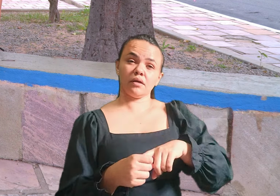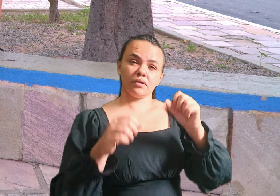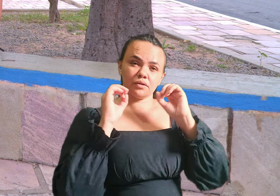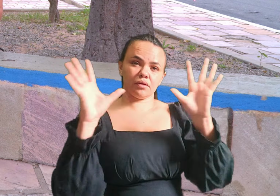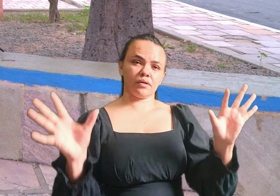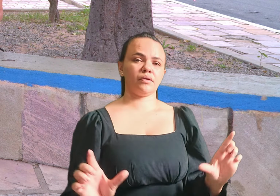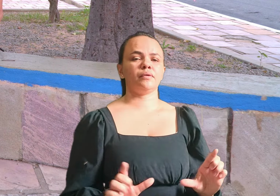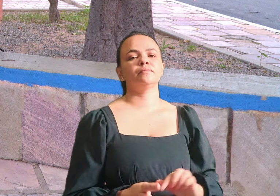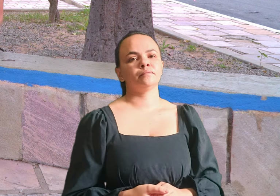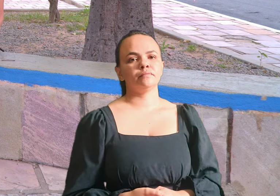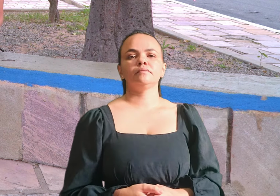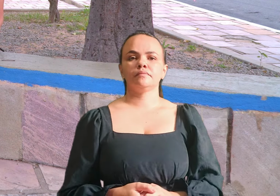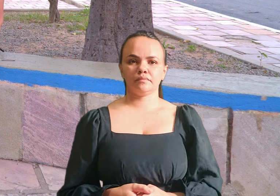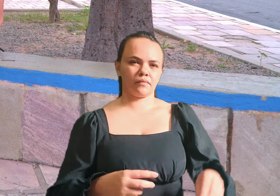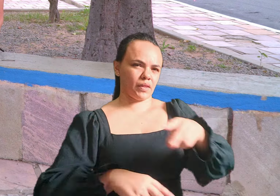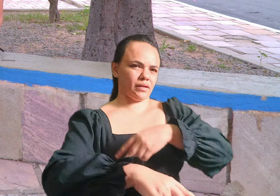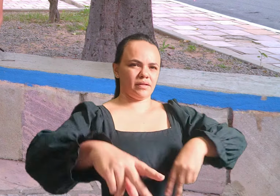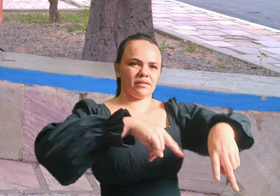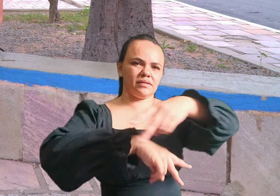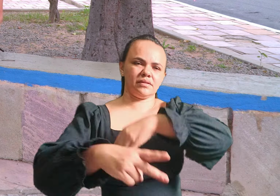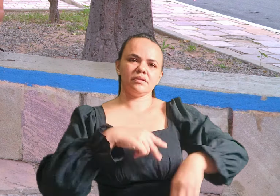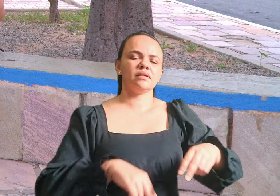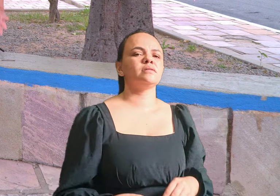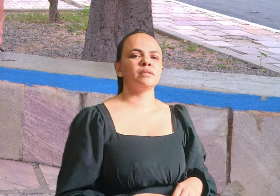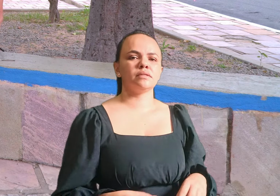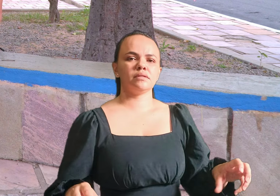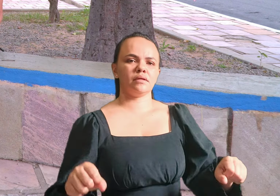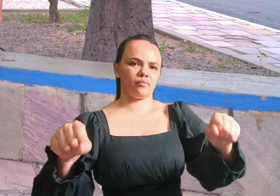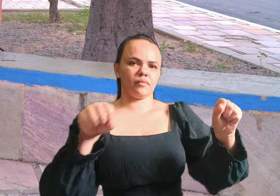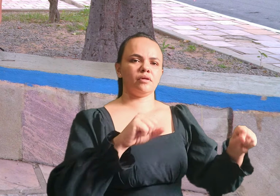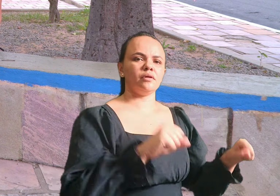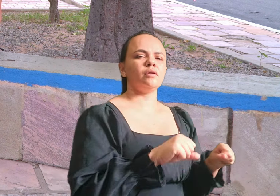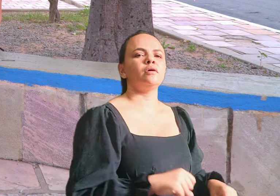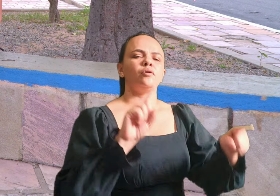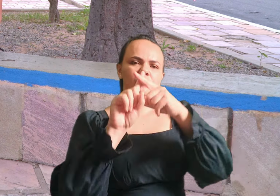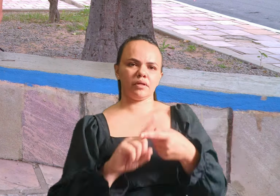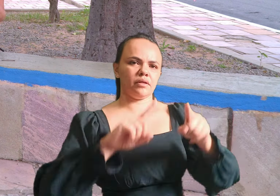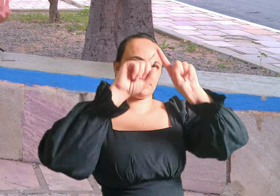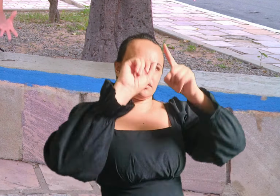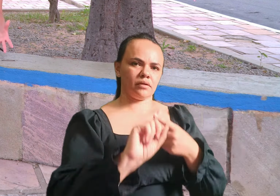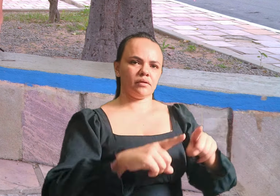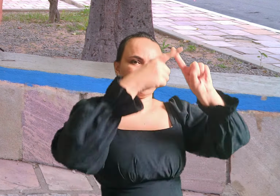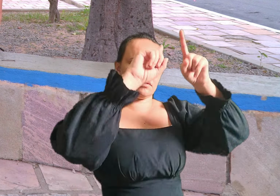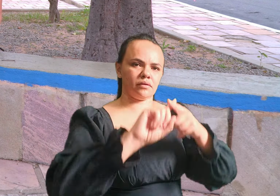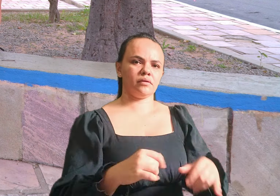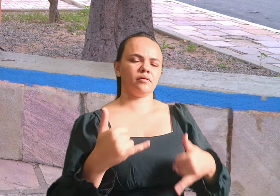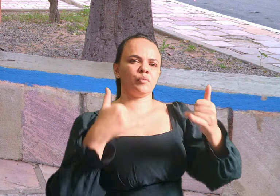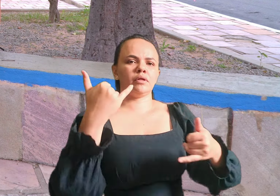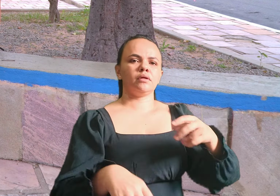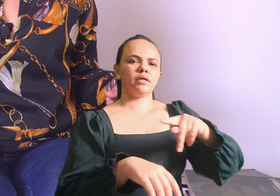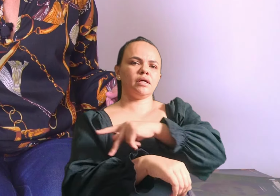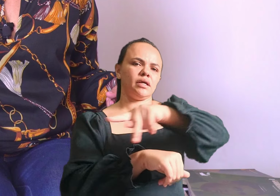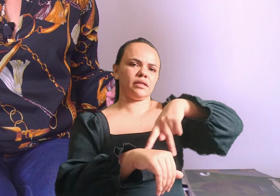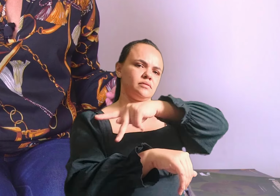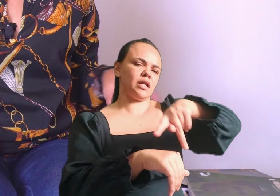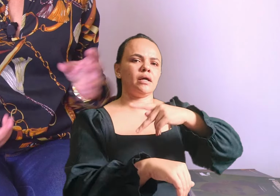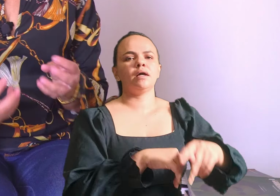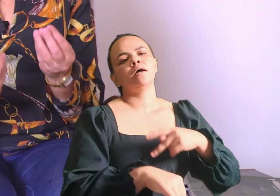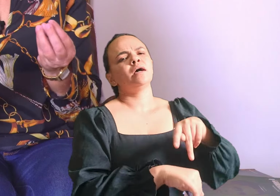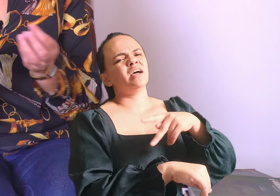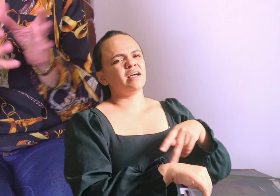a dançar as cirandas dançar o maneiro pau brincar nas praças